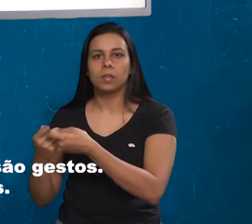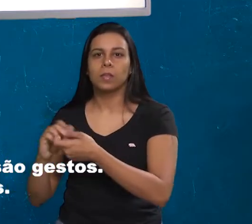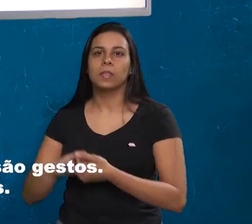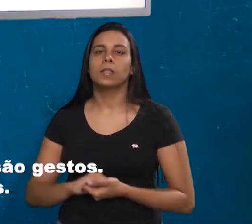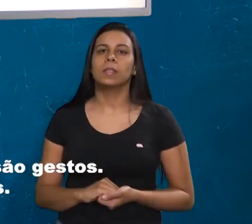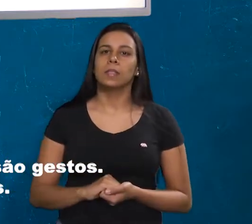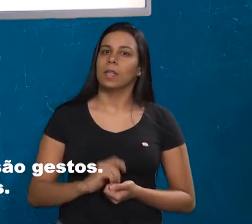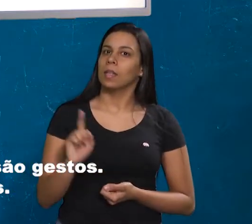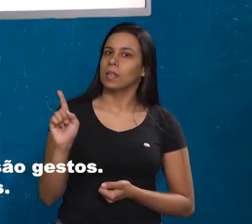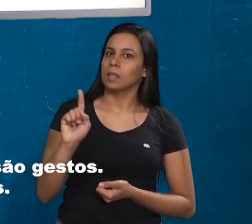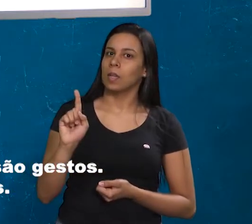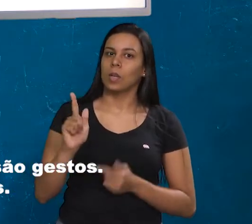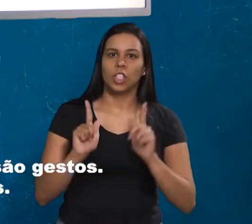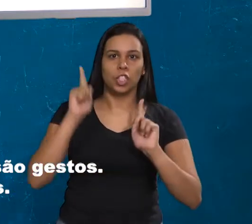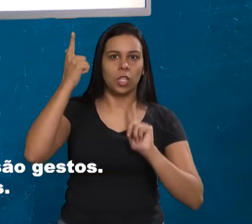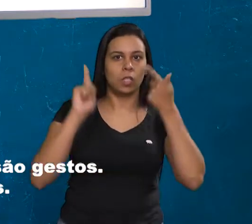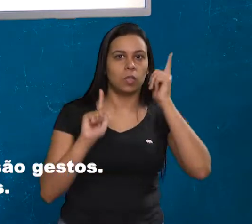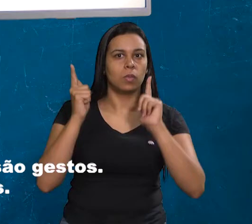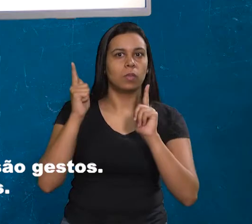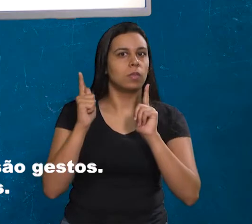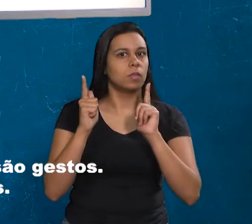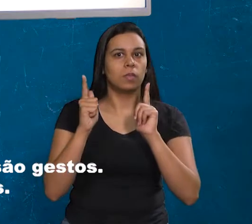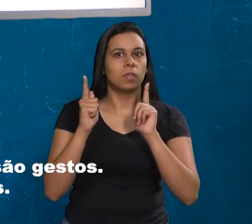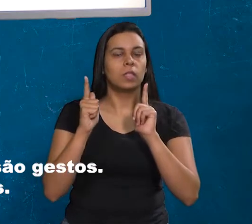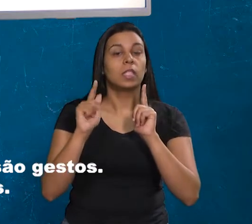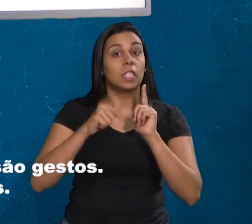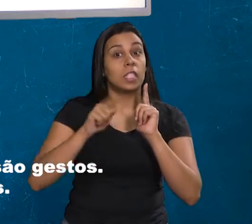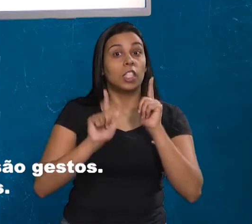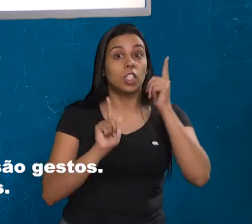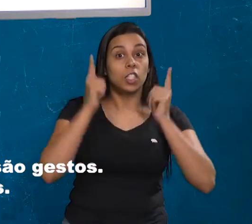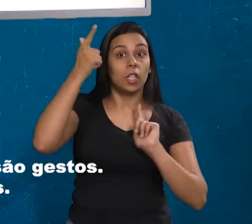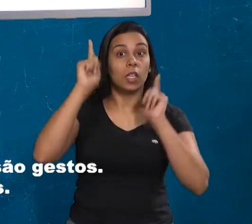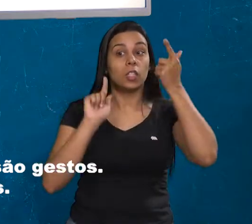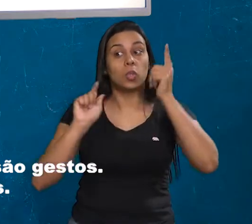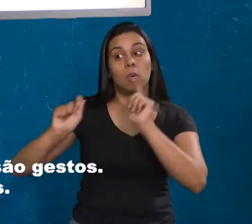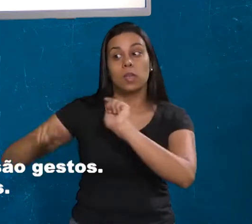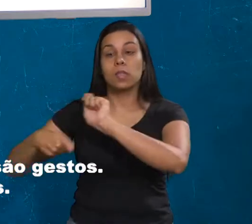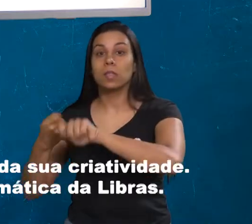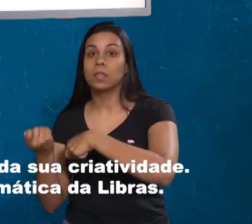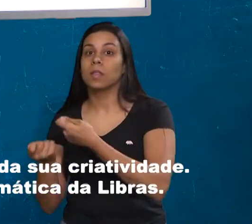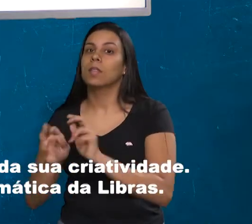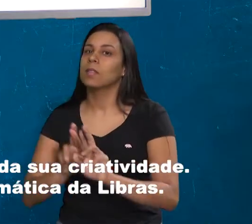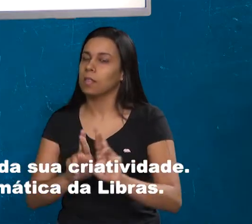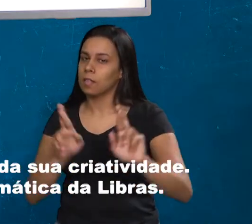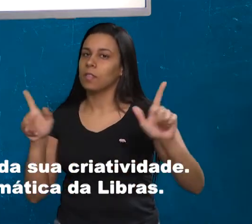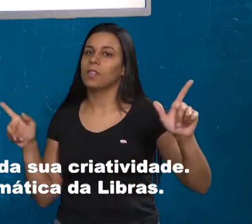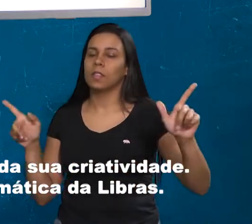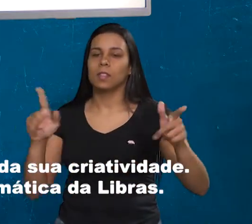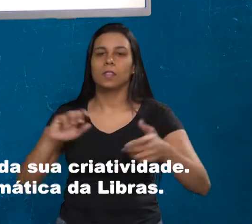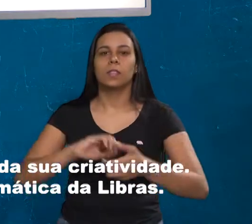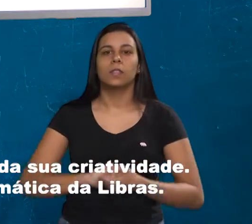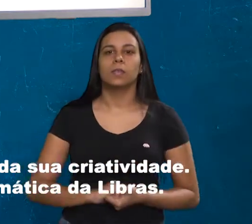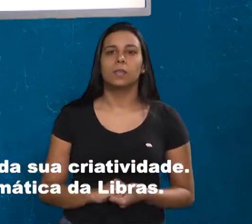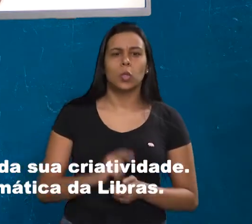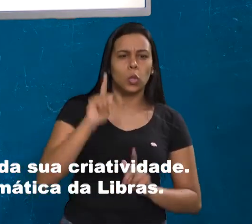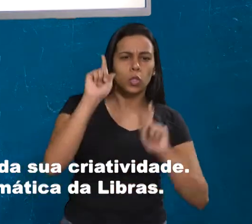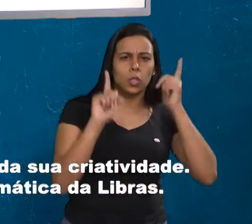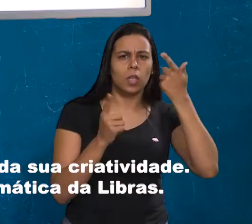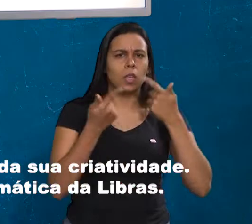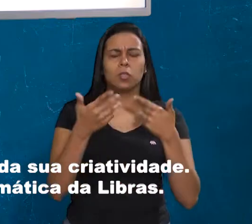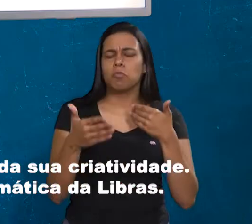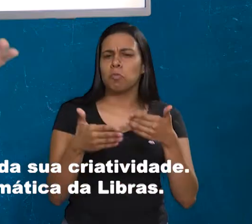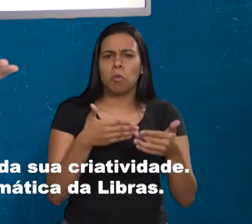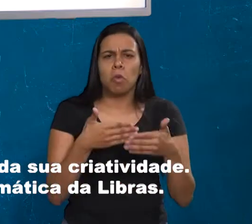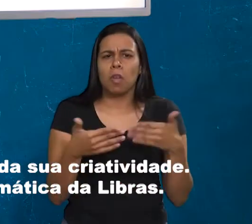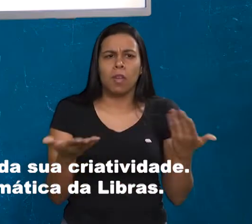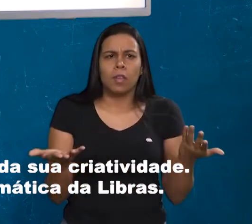são gestos. Então gestos e sinais são diferentes. O gesto ele é muito aleatório, você